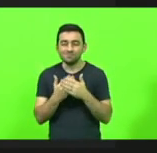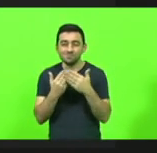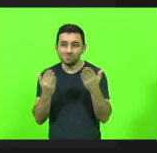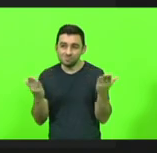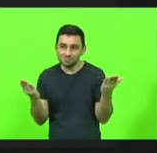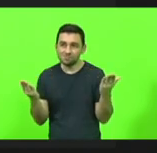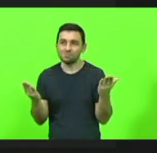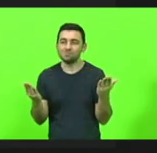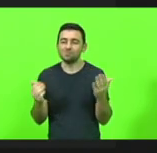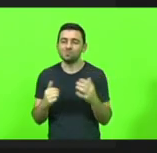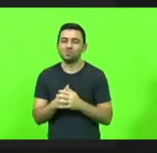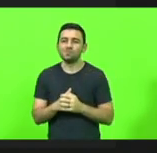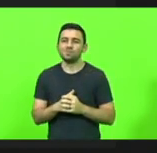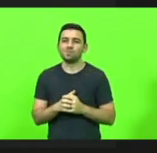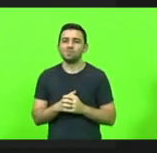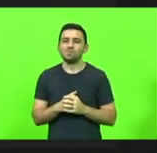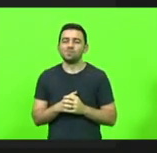espaço.